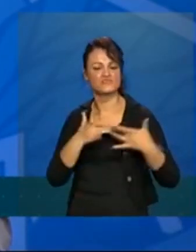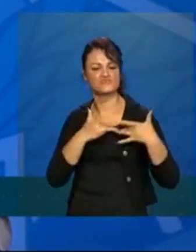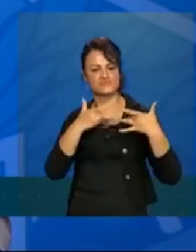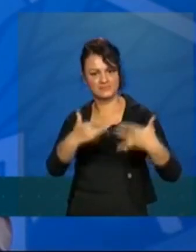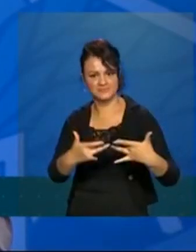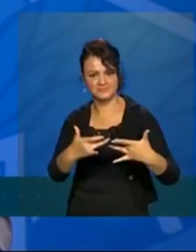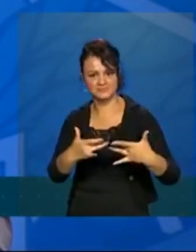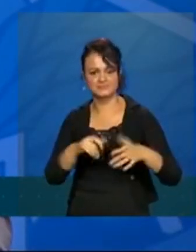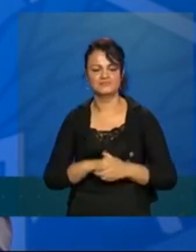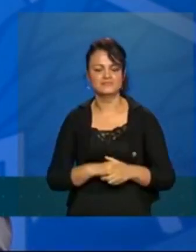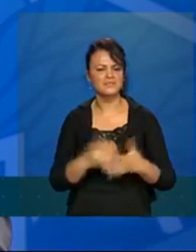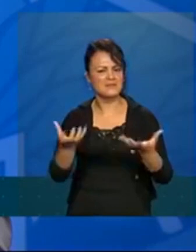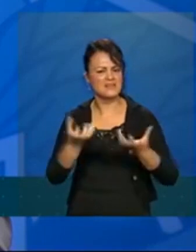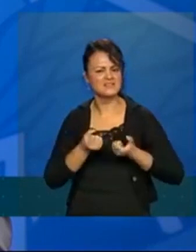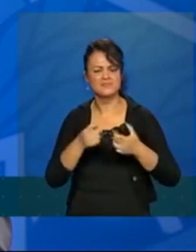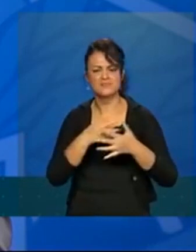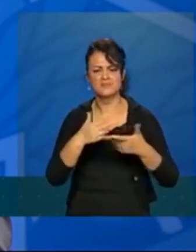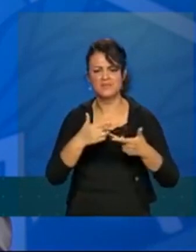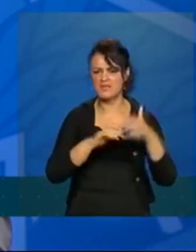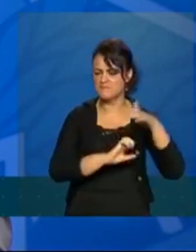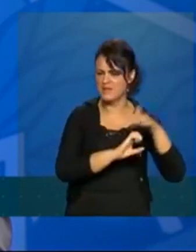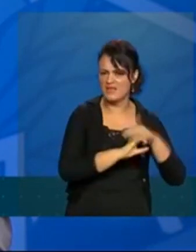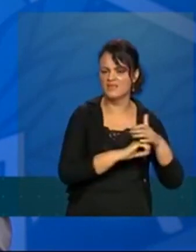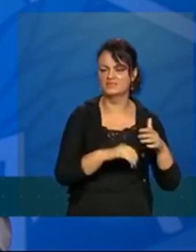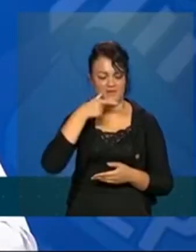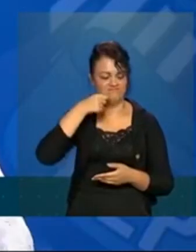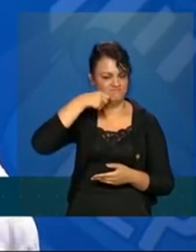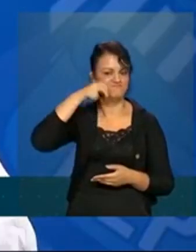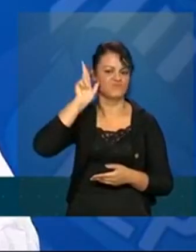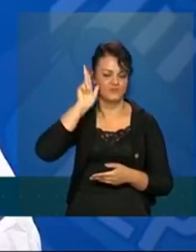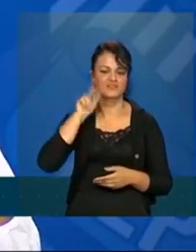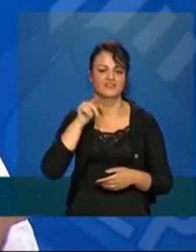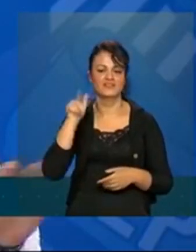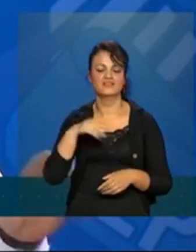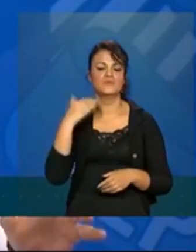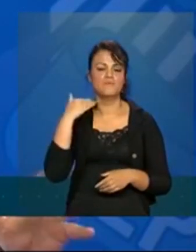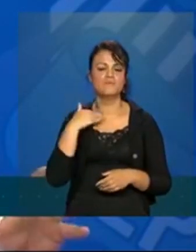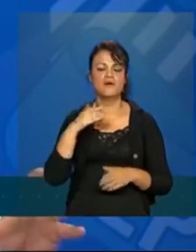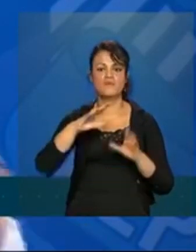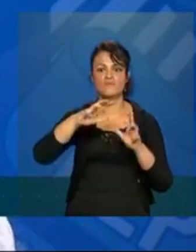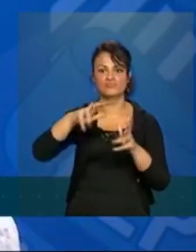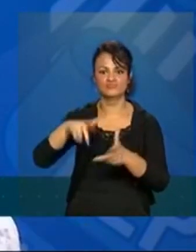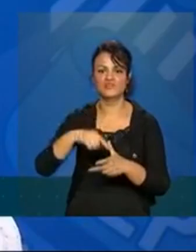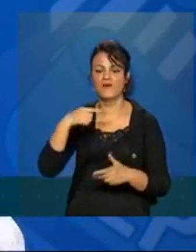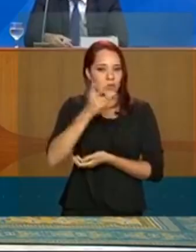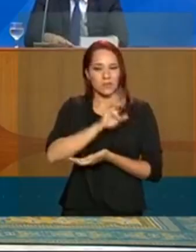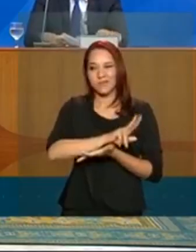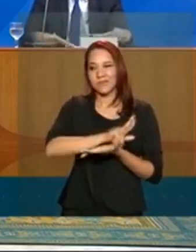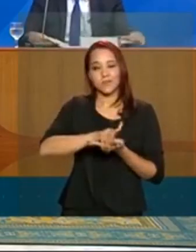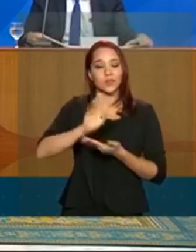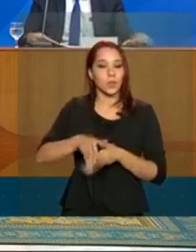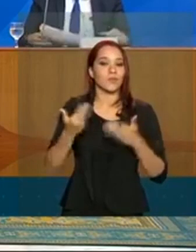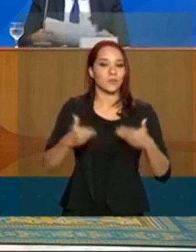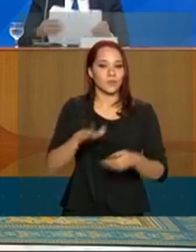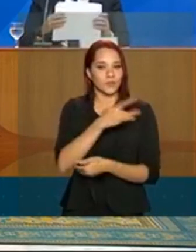testou positivo para cobrir de 19 em nota a assessoria da casa civil informou que ele passa bem e está assintomático